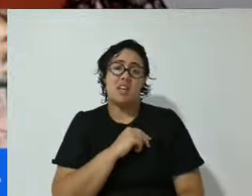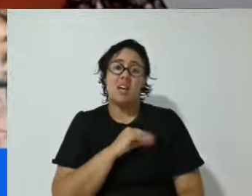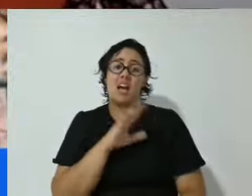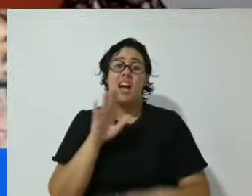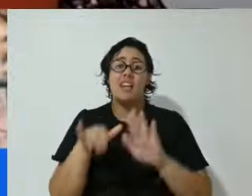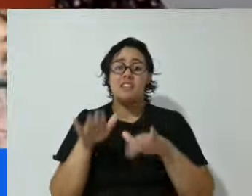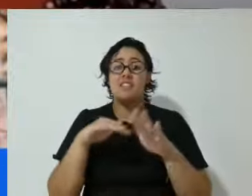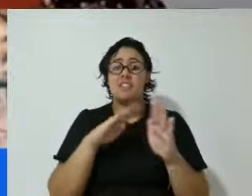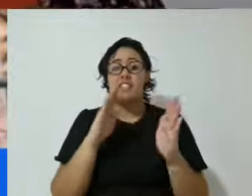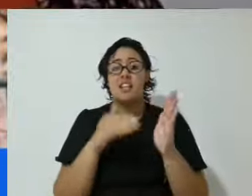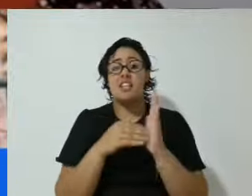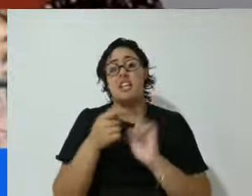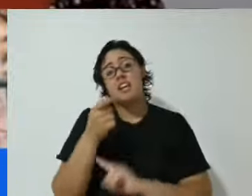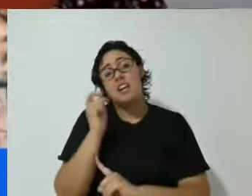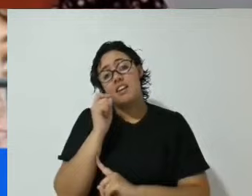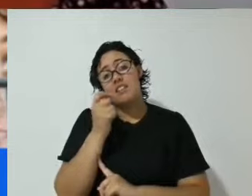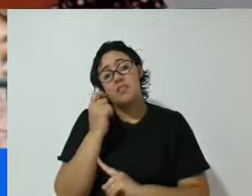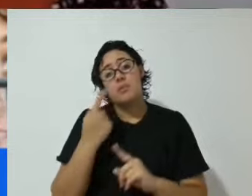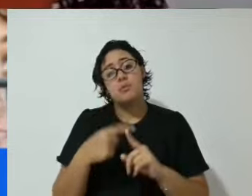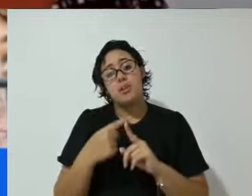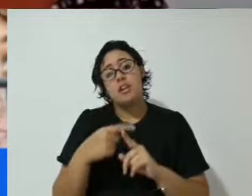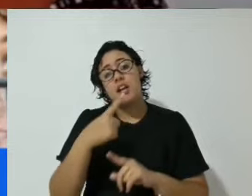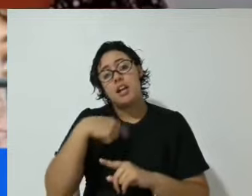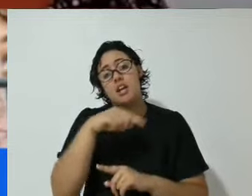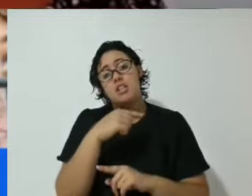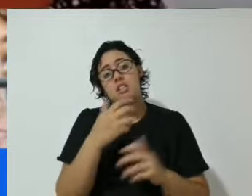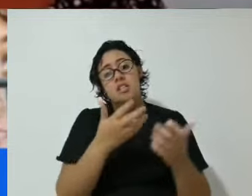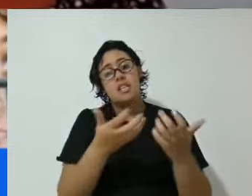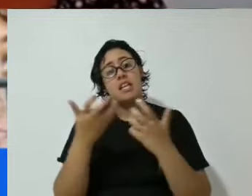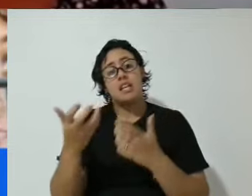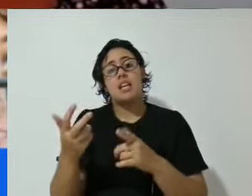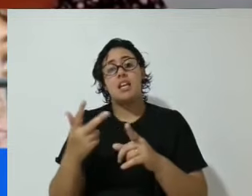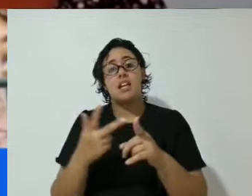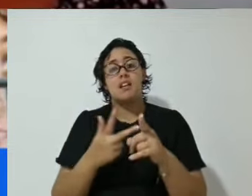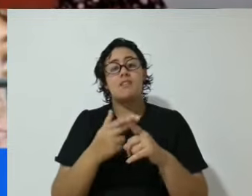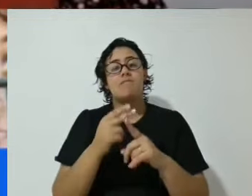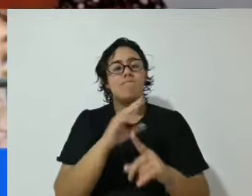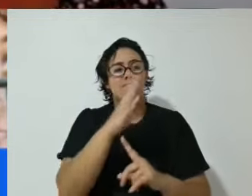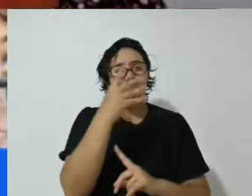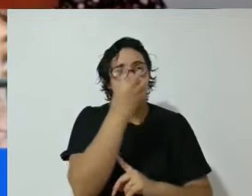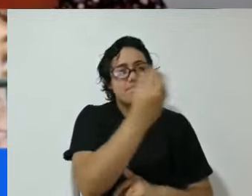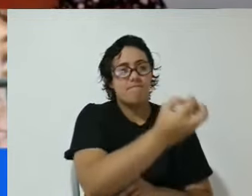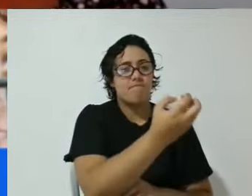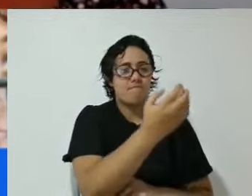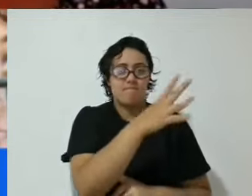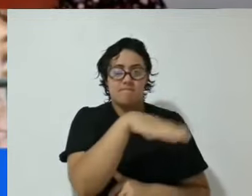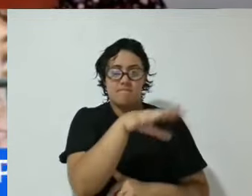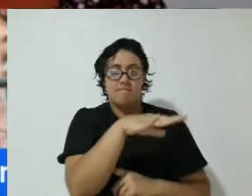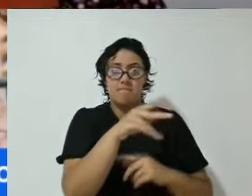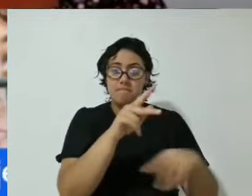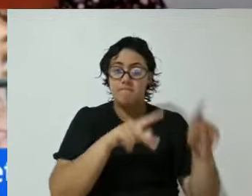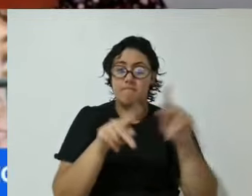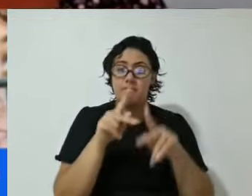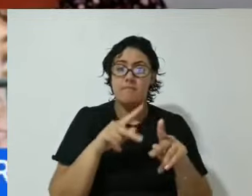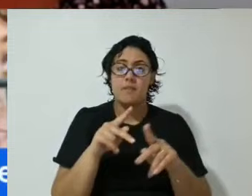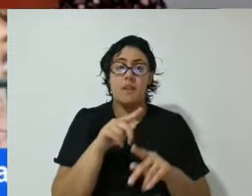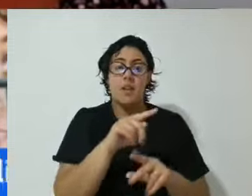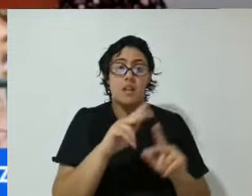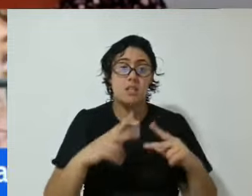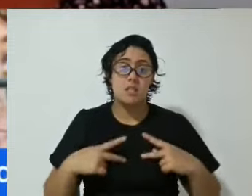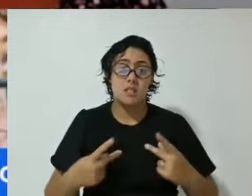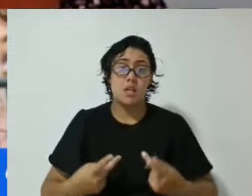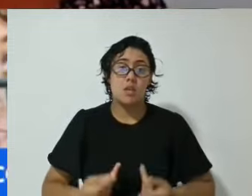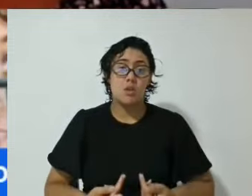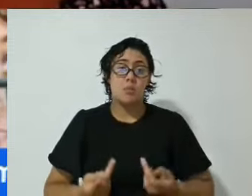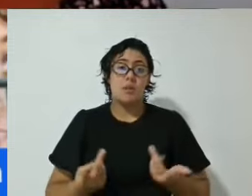Porque a gente gostava de conquistar esse público, de cativar, de deixar aquele ser humano realmente